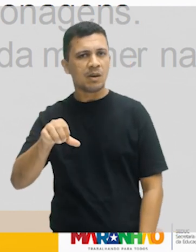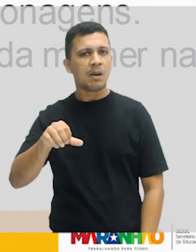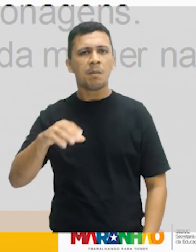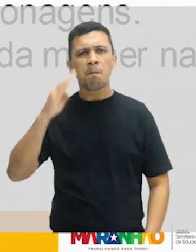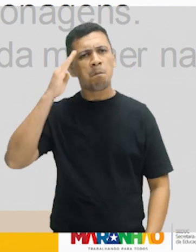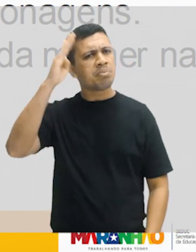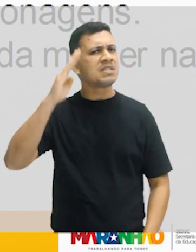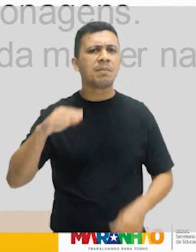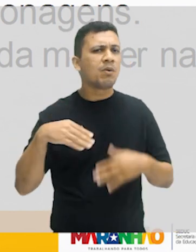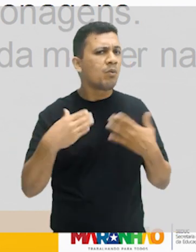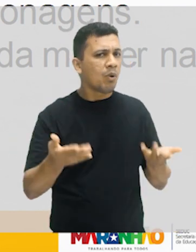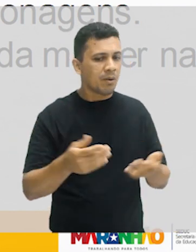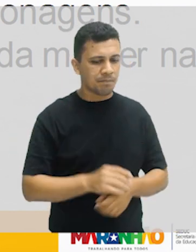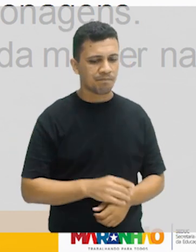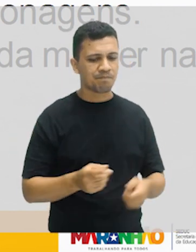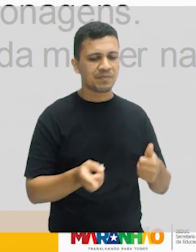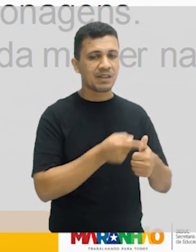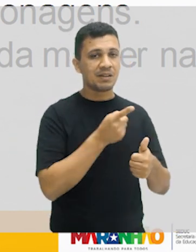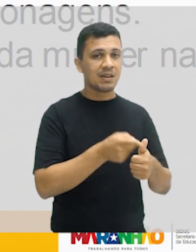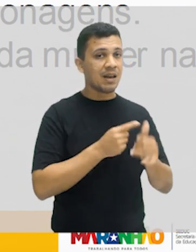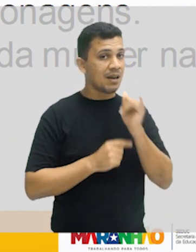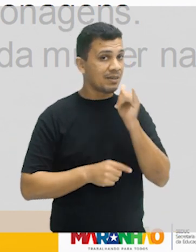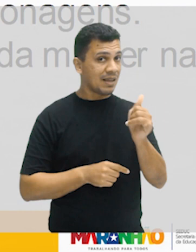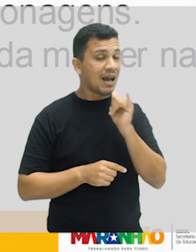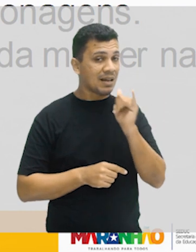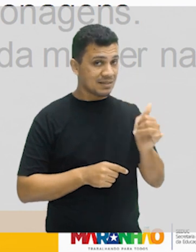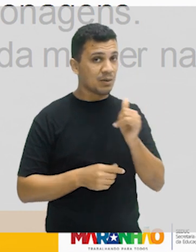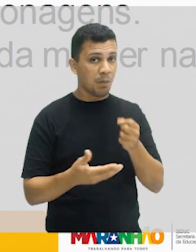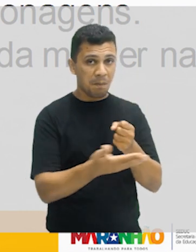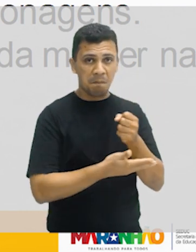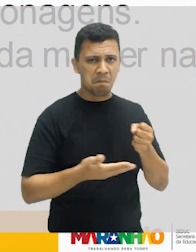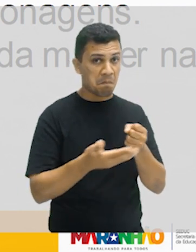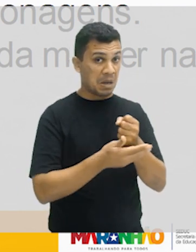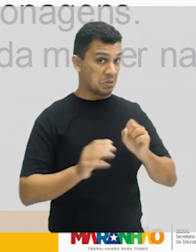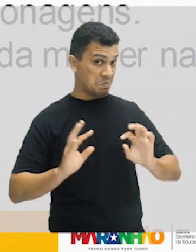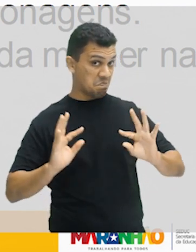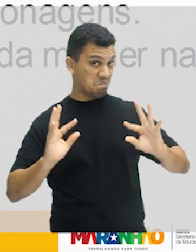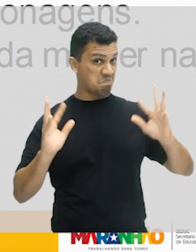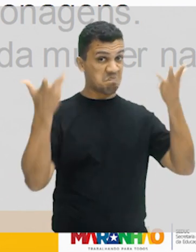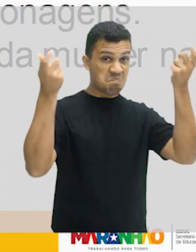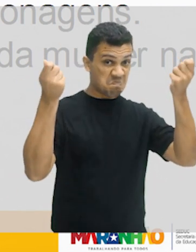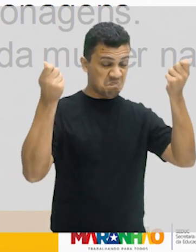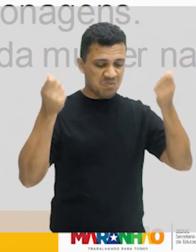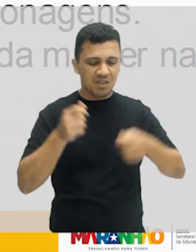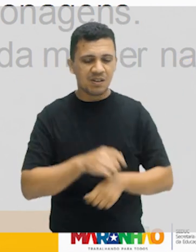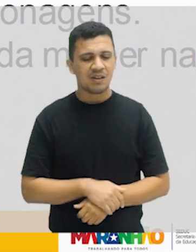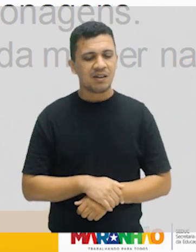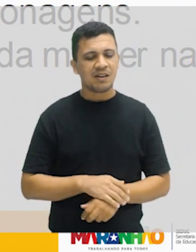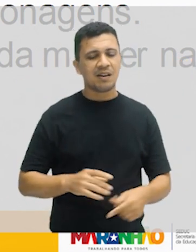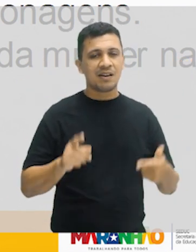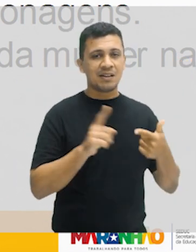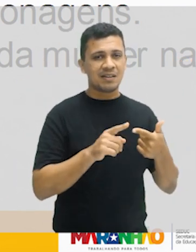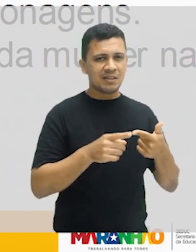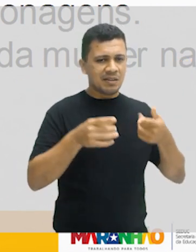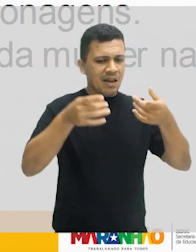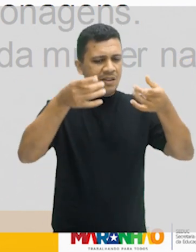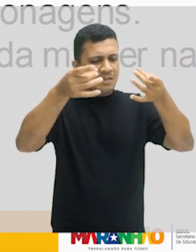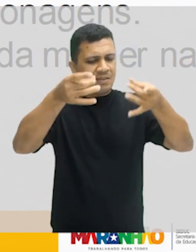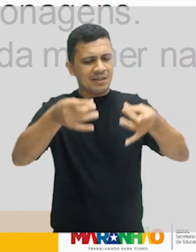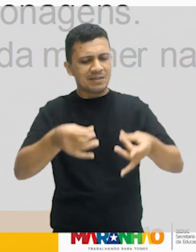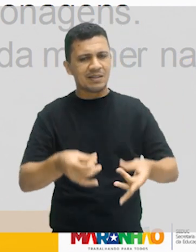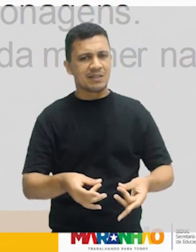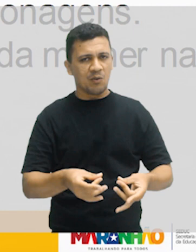Se prevalece a narração com base em elementos fantásticos, se é a descrição com base no retrato objetivo